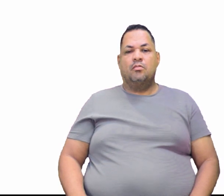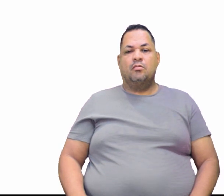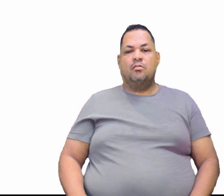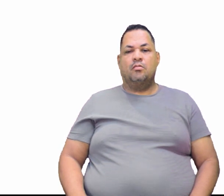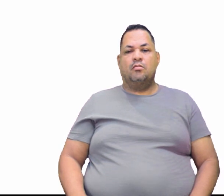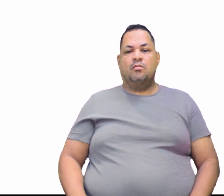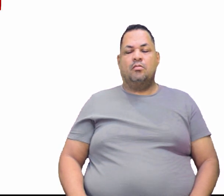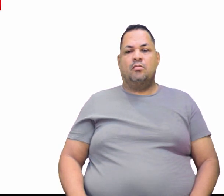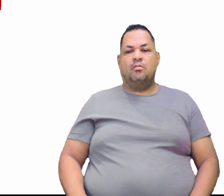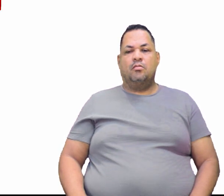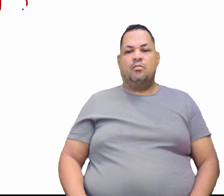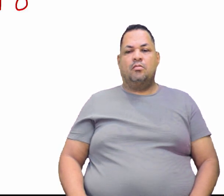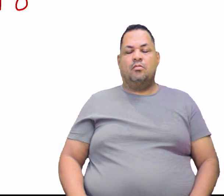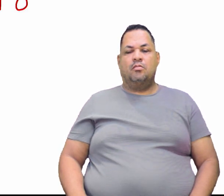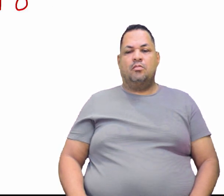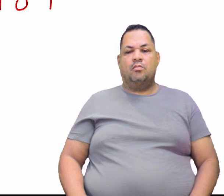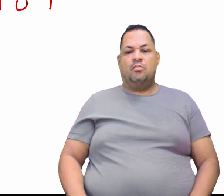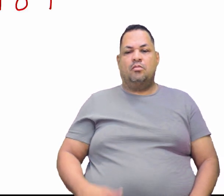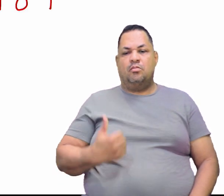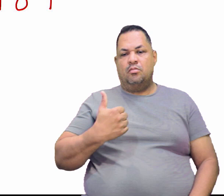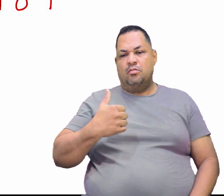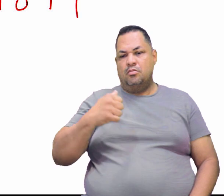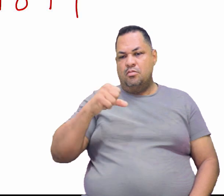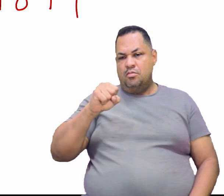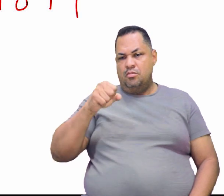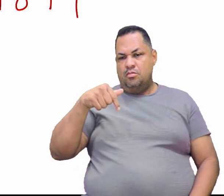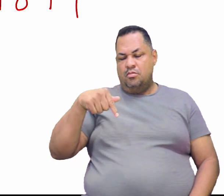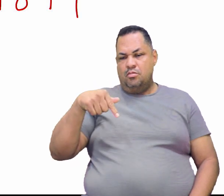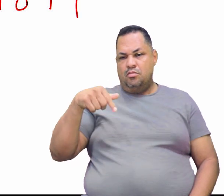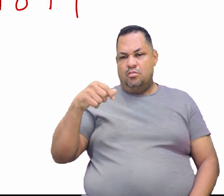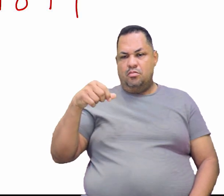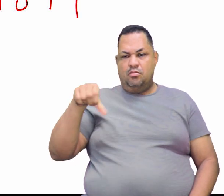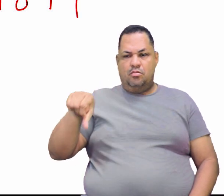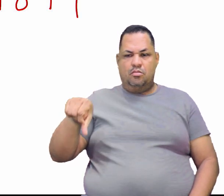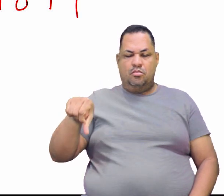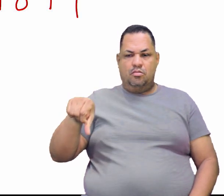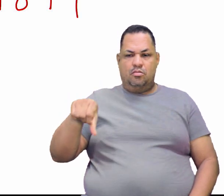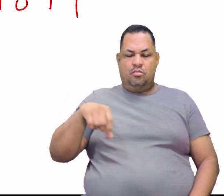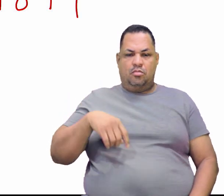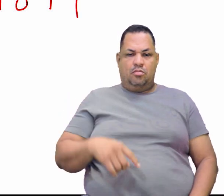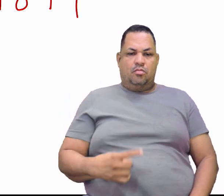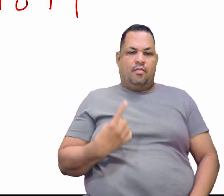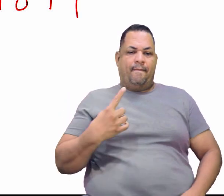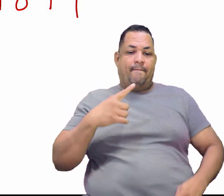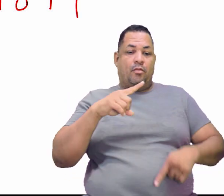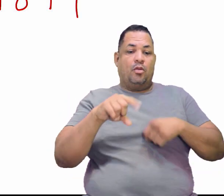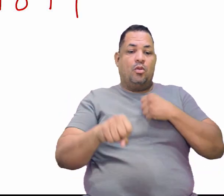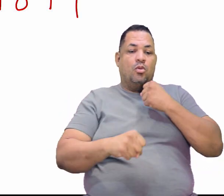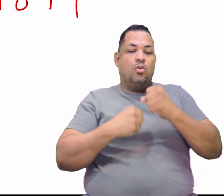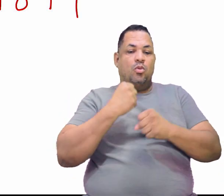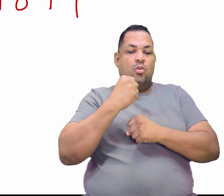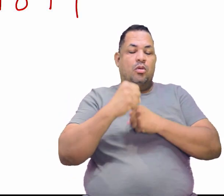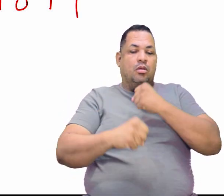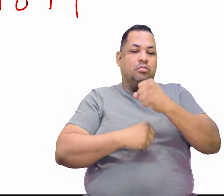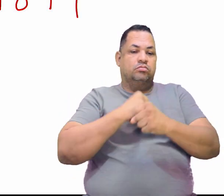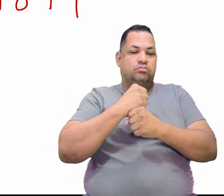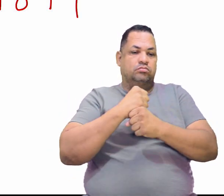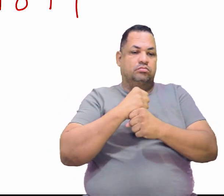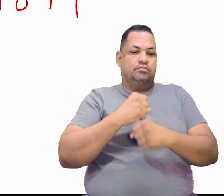esse 8 é para cá. Então, 1879. No seguinte, tá? Corrija aí, por